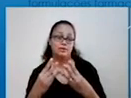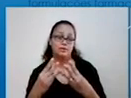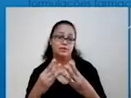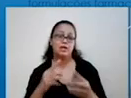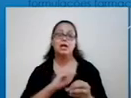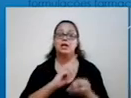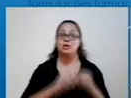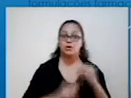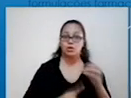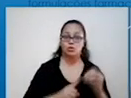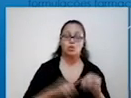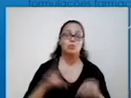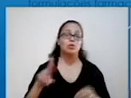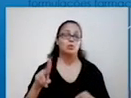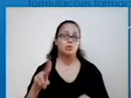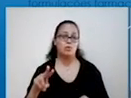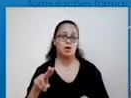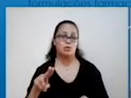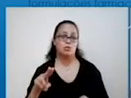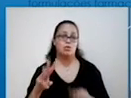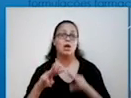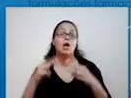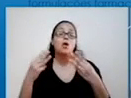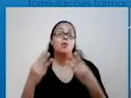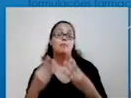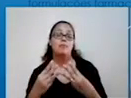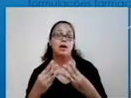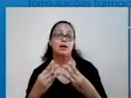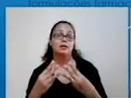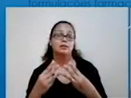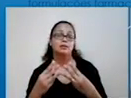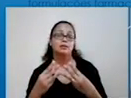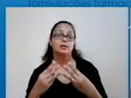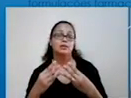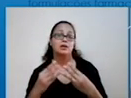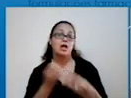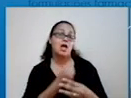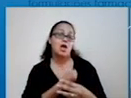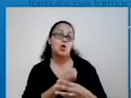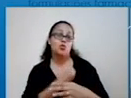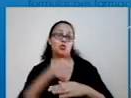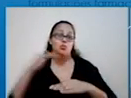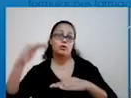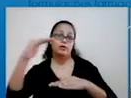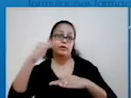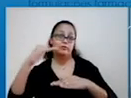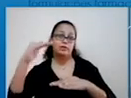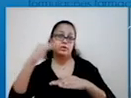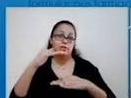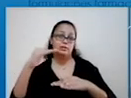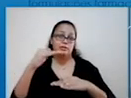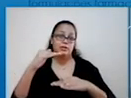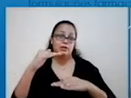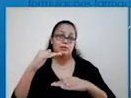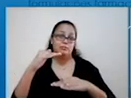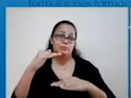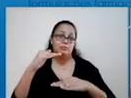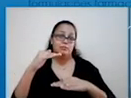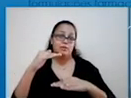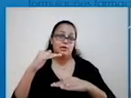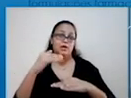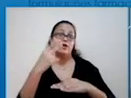de massa é o valor que fica acima do símbolo atômico, que no caso aqui, o primeiro seria